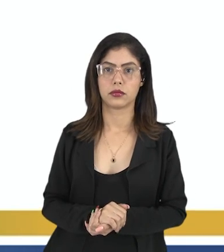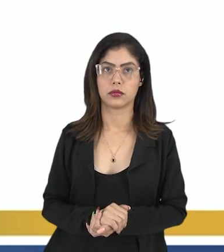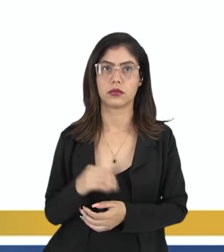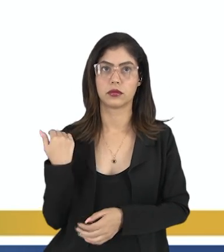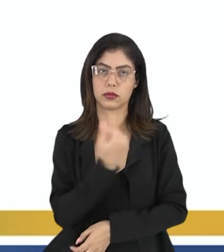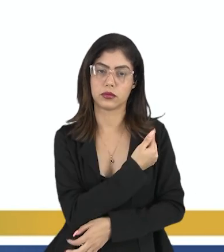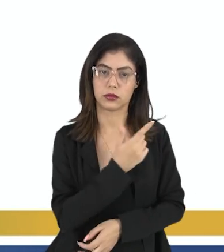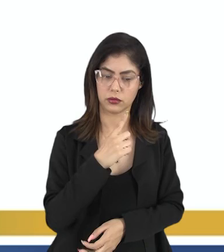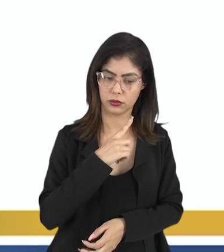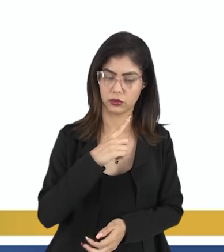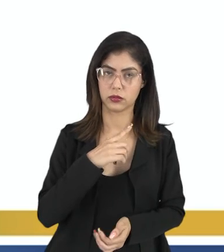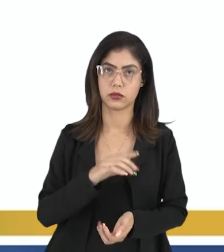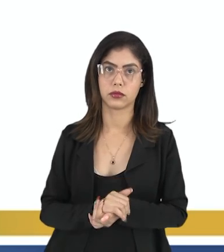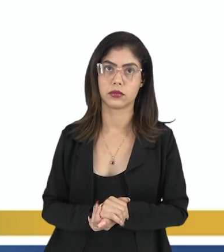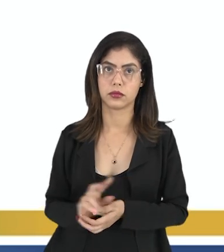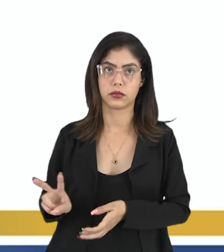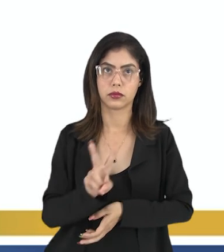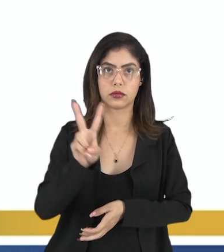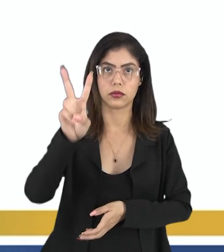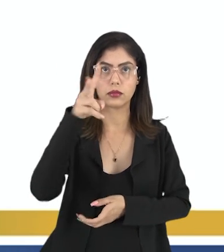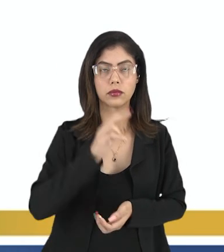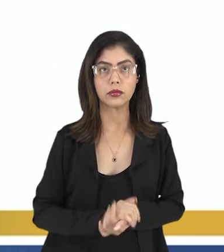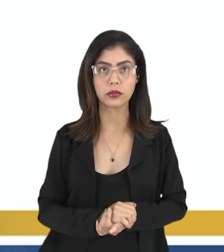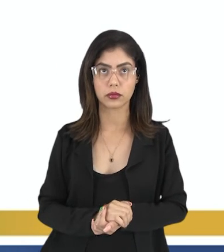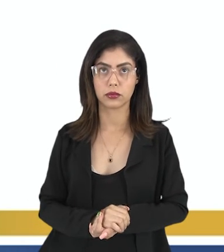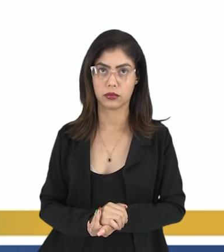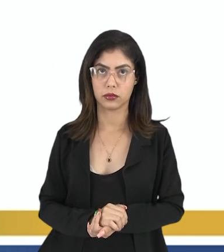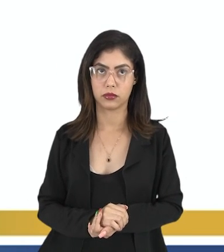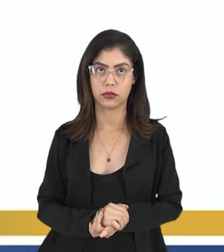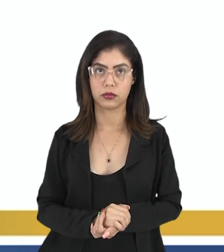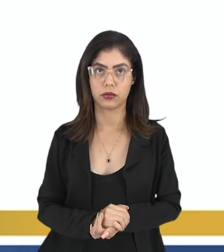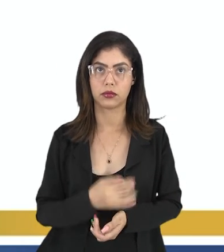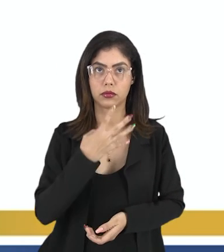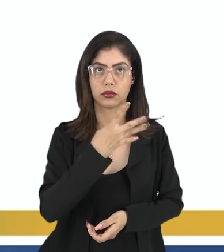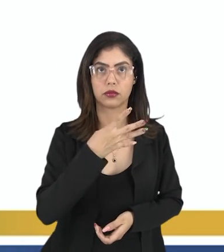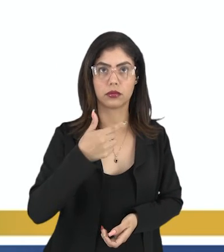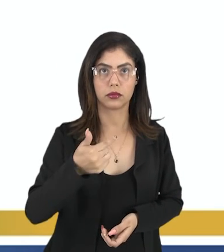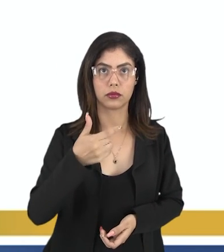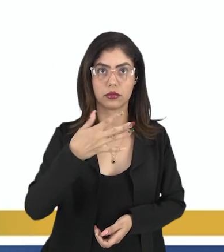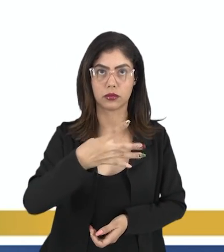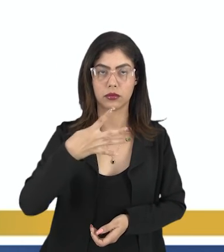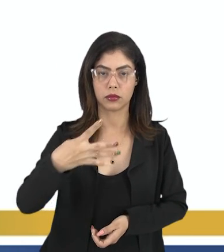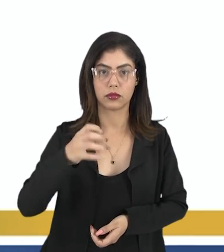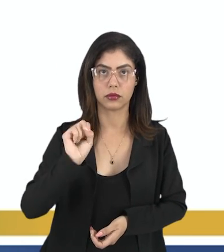e aí nós vamos ter um valor exato de R$